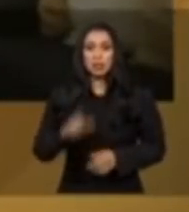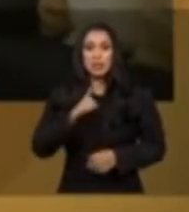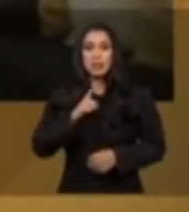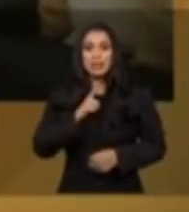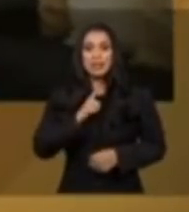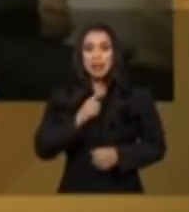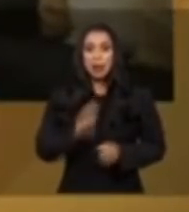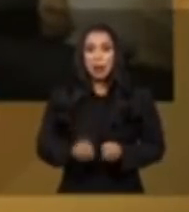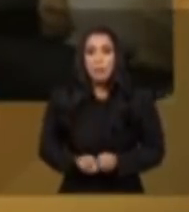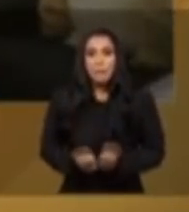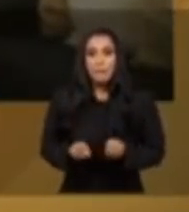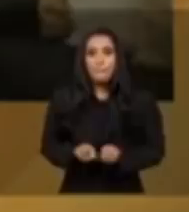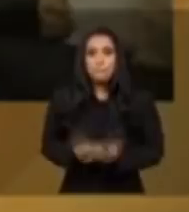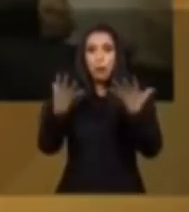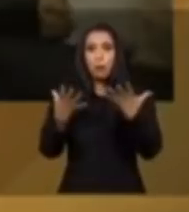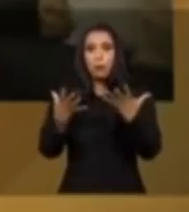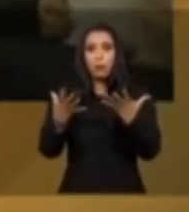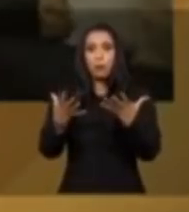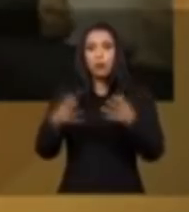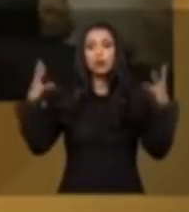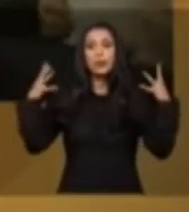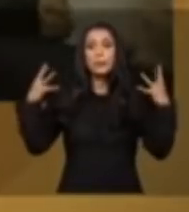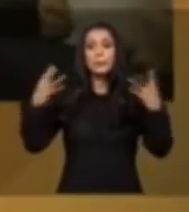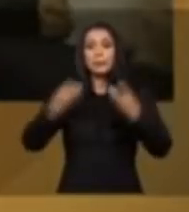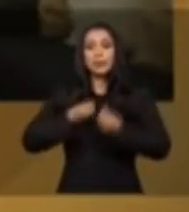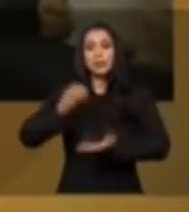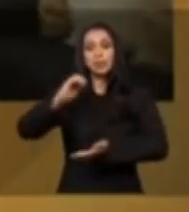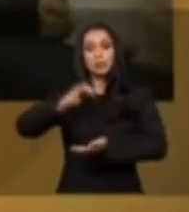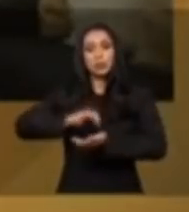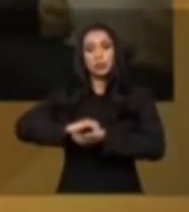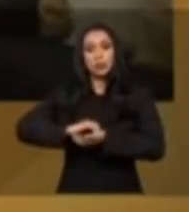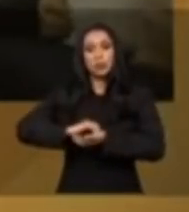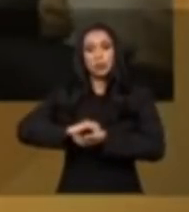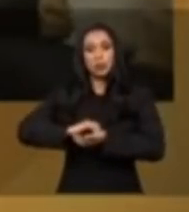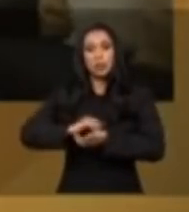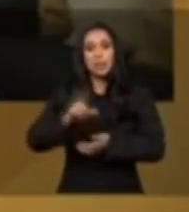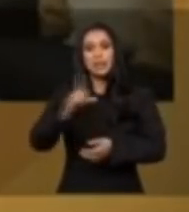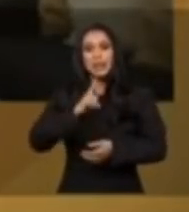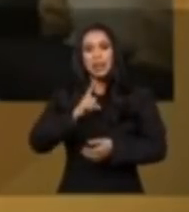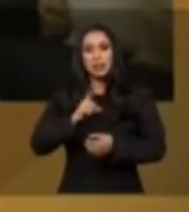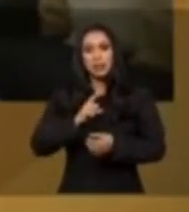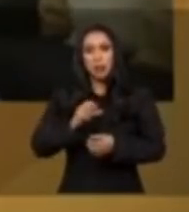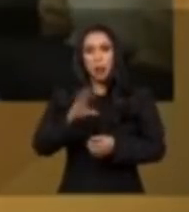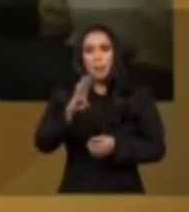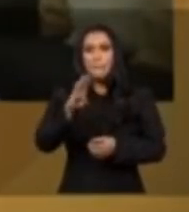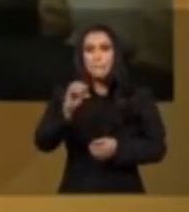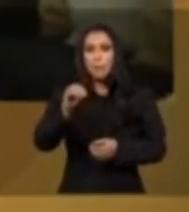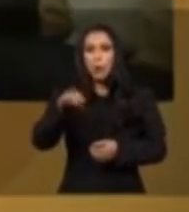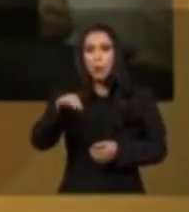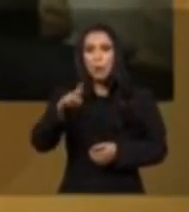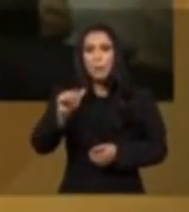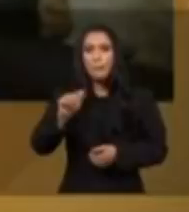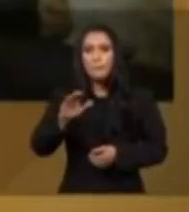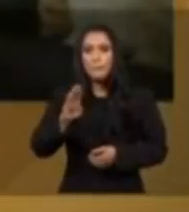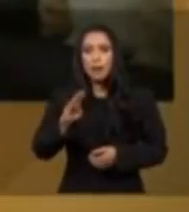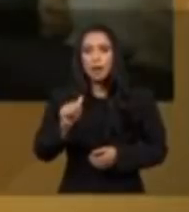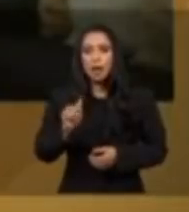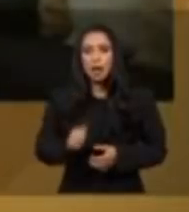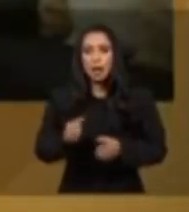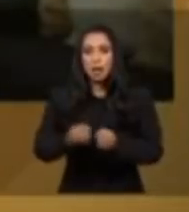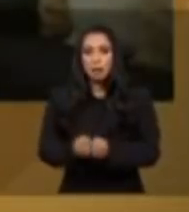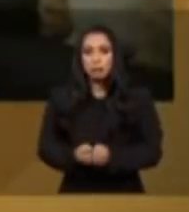artefato explosivo jogado na frente da casa do ministro do Supremo Tribunal Federal, a explosão na frente, na calçada da